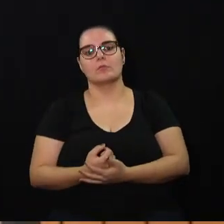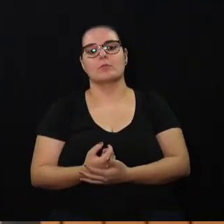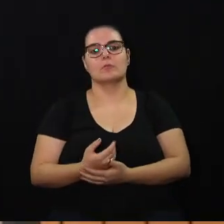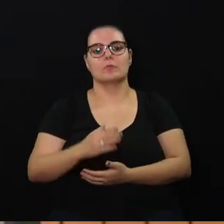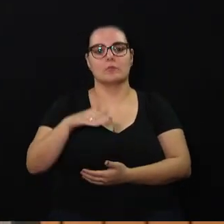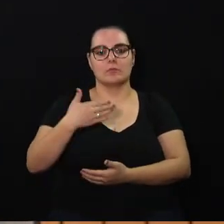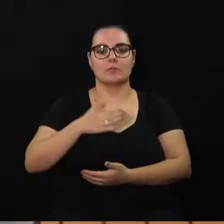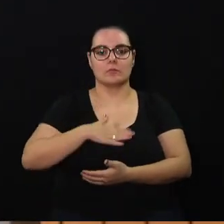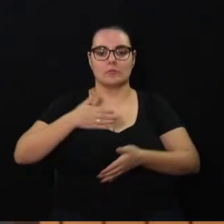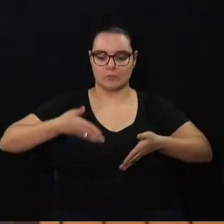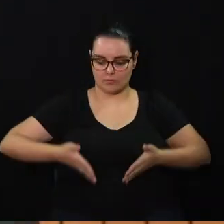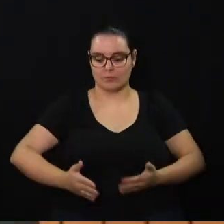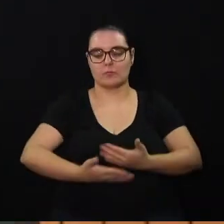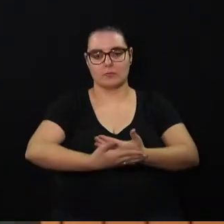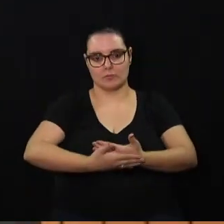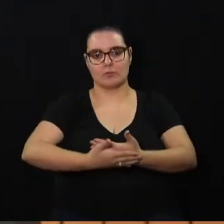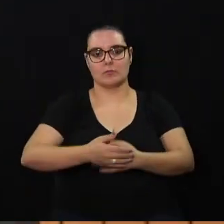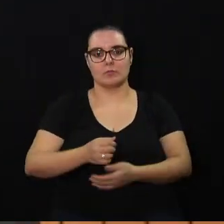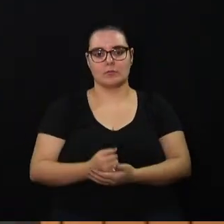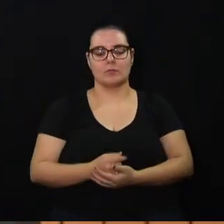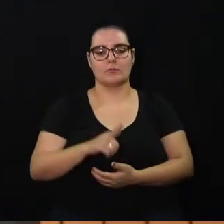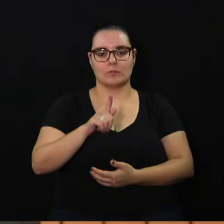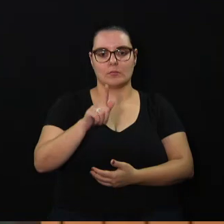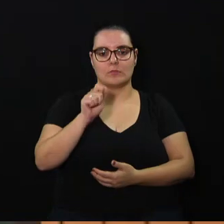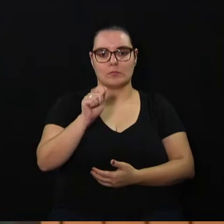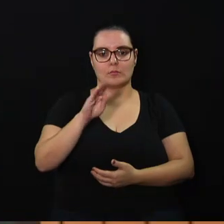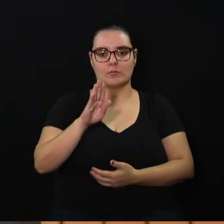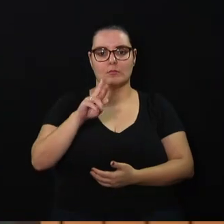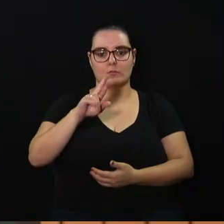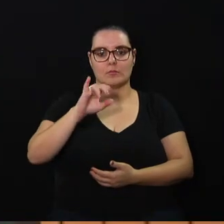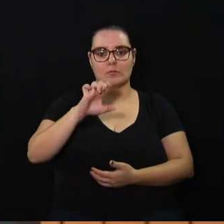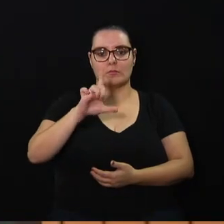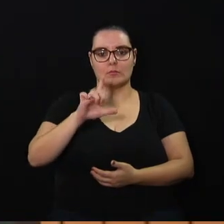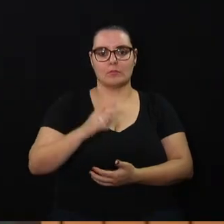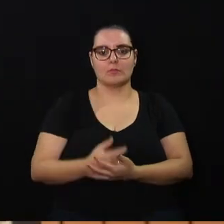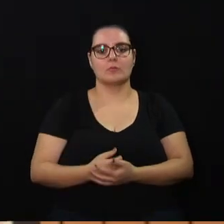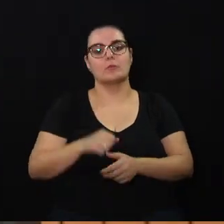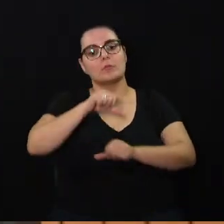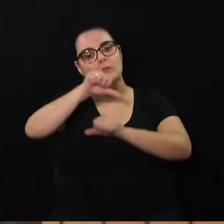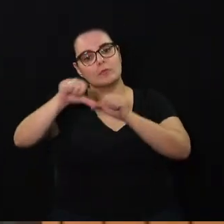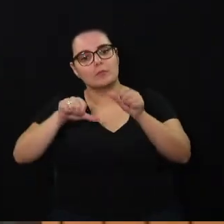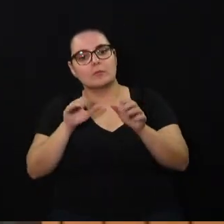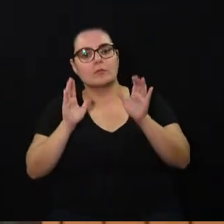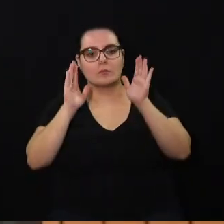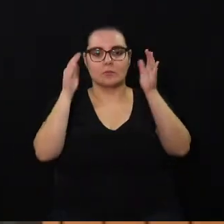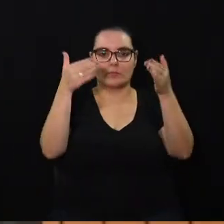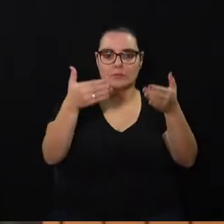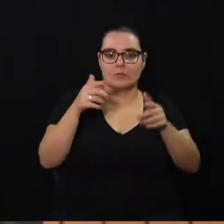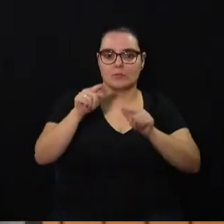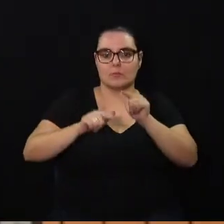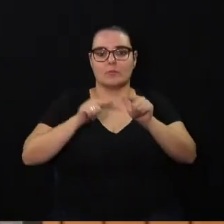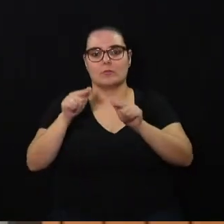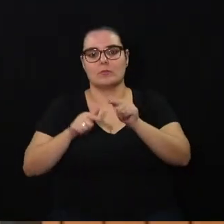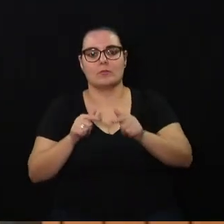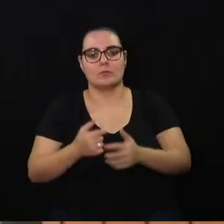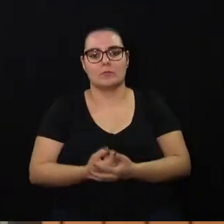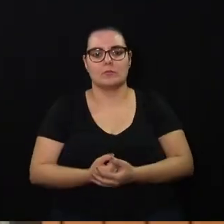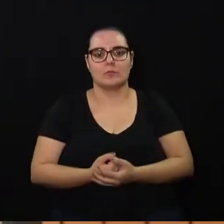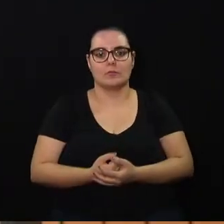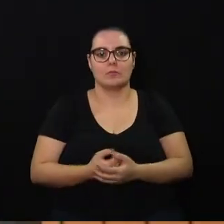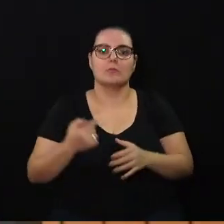a gente eu mudei um pouco em foco do meu trabalho eu passei a procurar mas